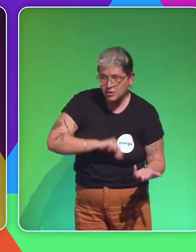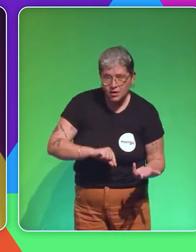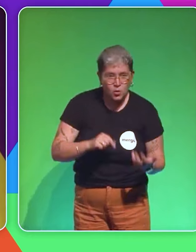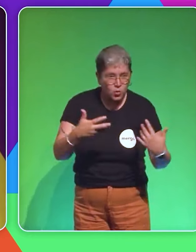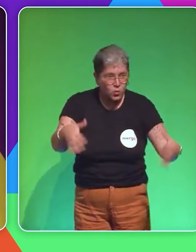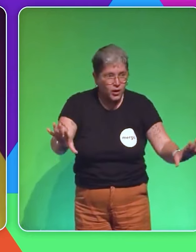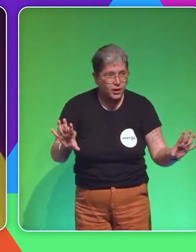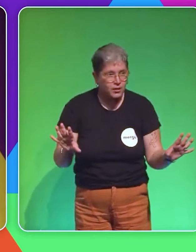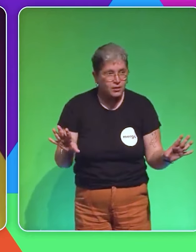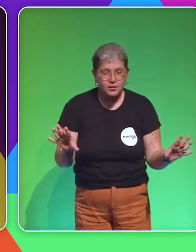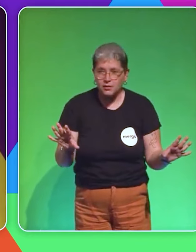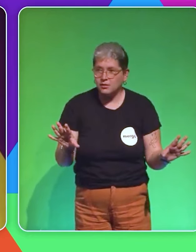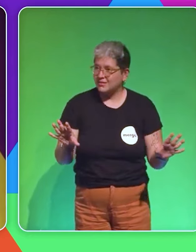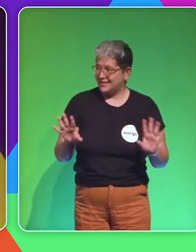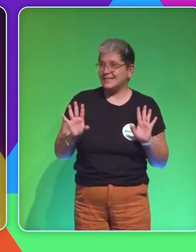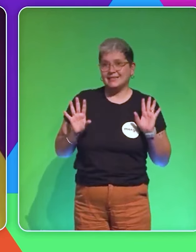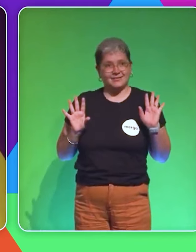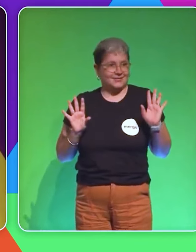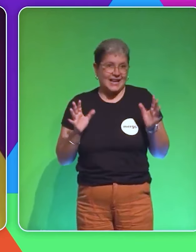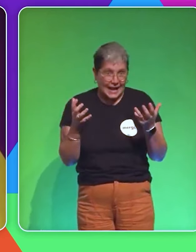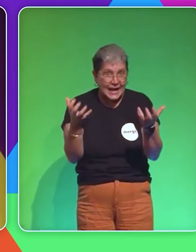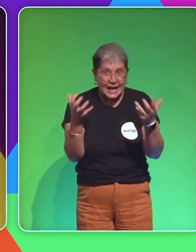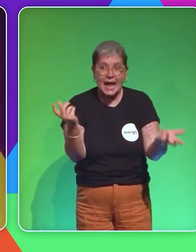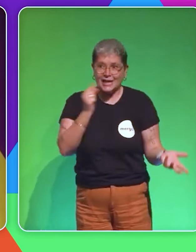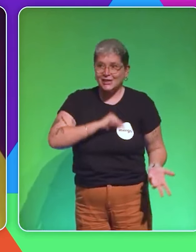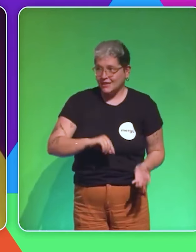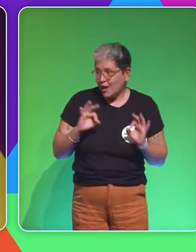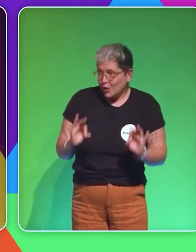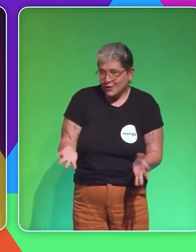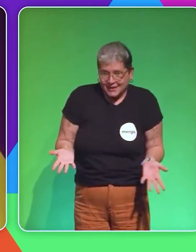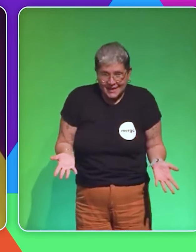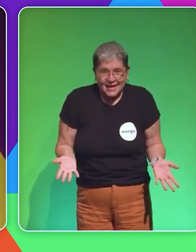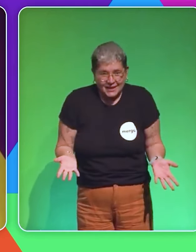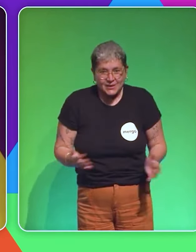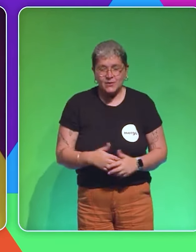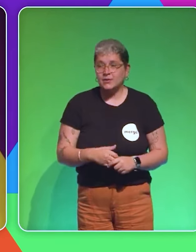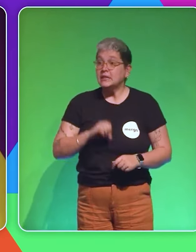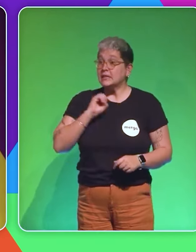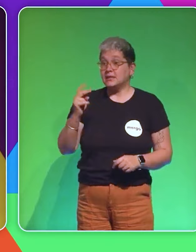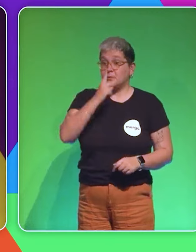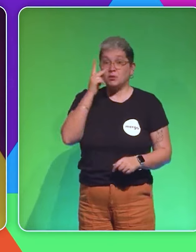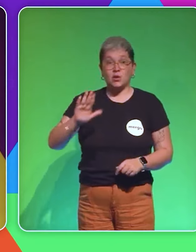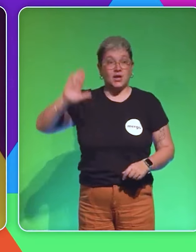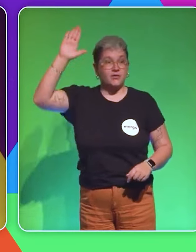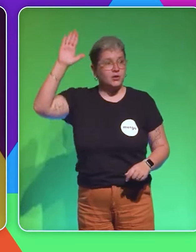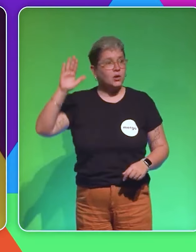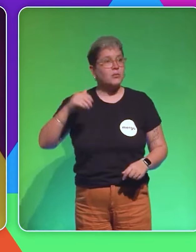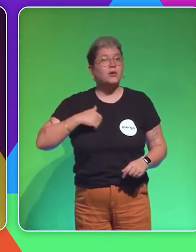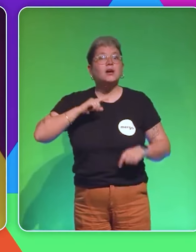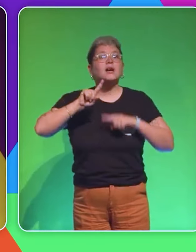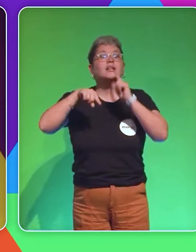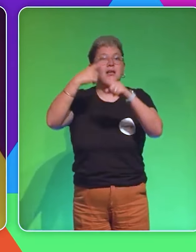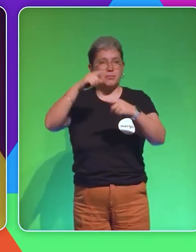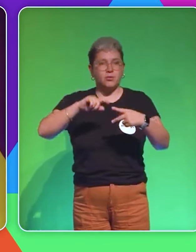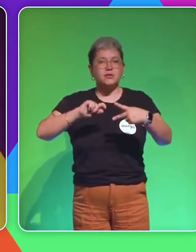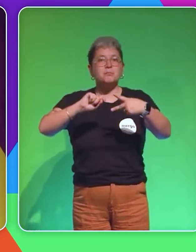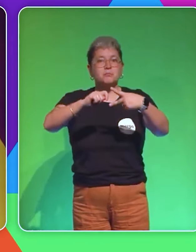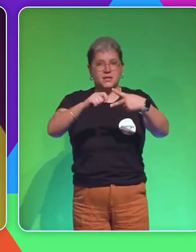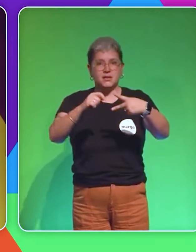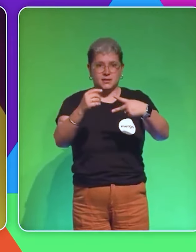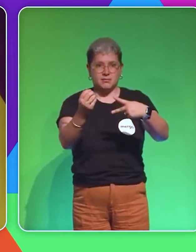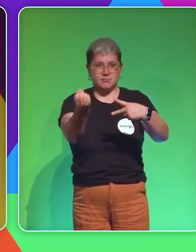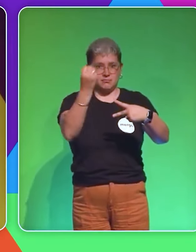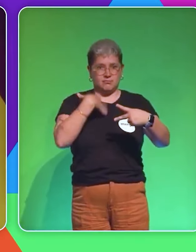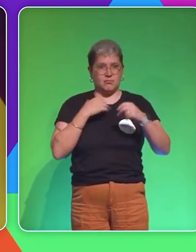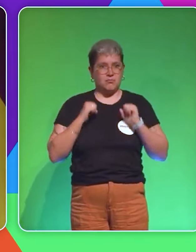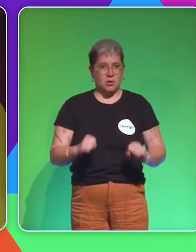quer dinheiro ninguém né Ó lá se tiver alguém que levantou a mão eu passo o pix depois viu